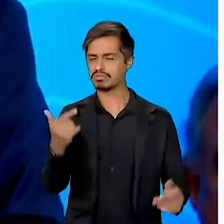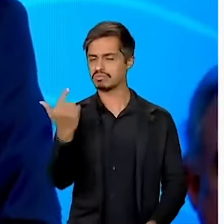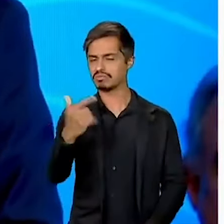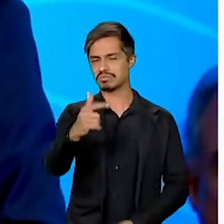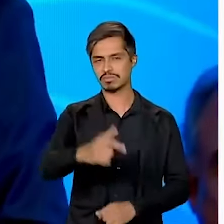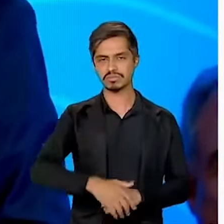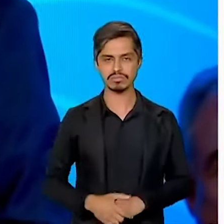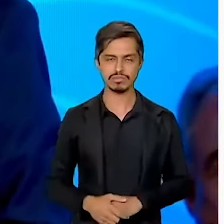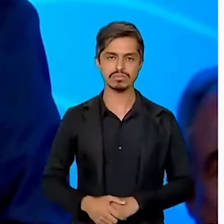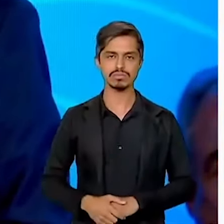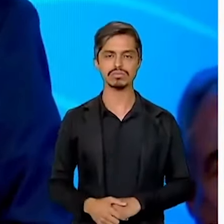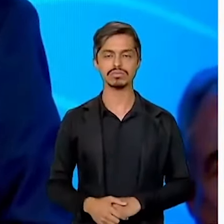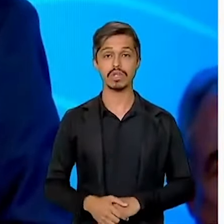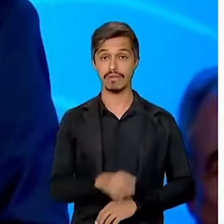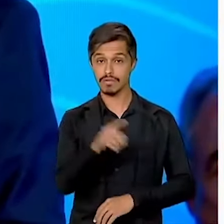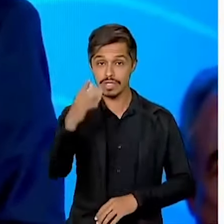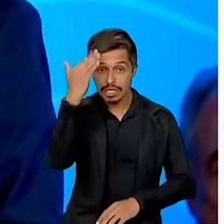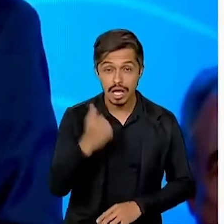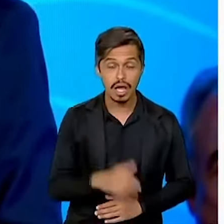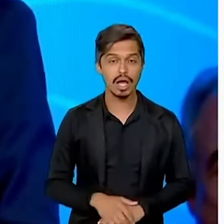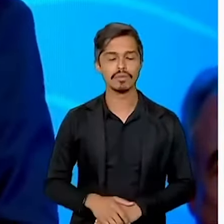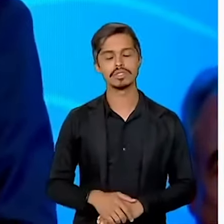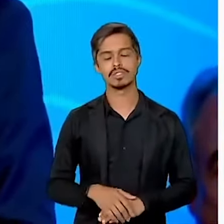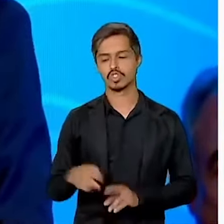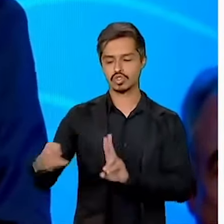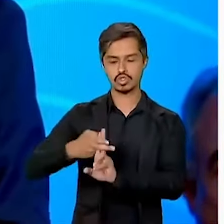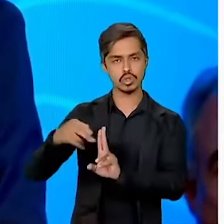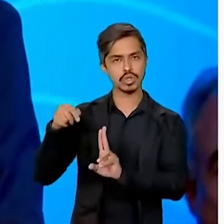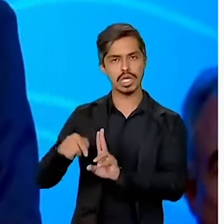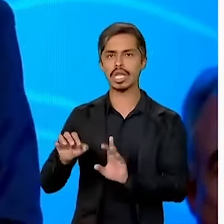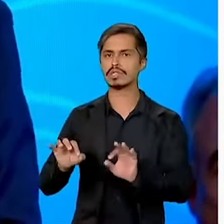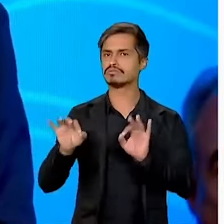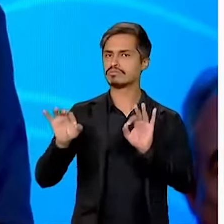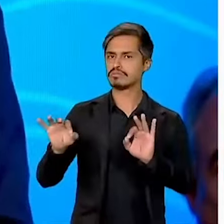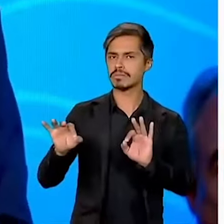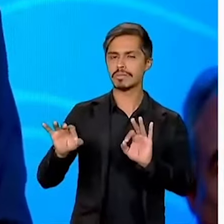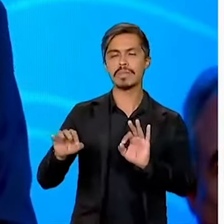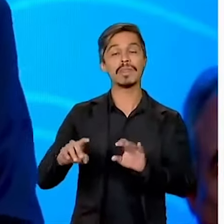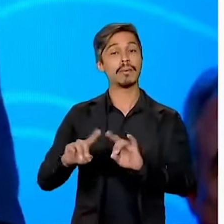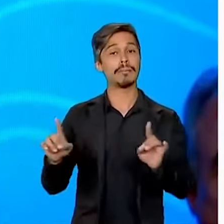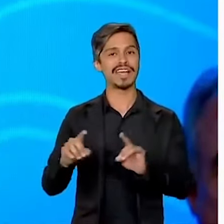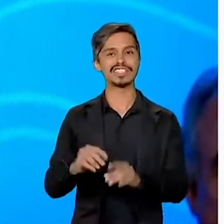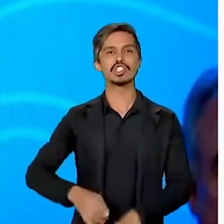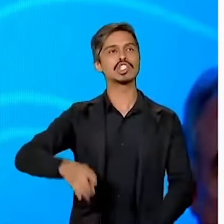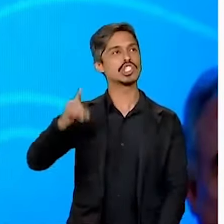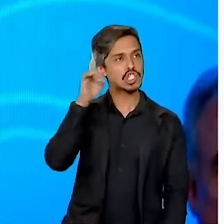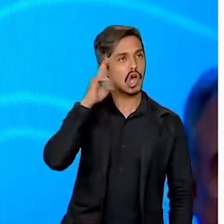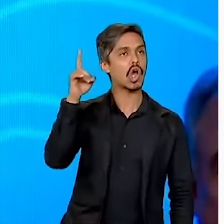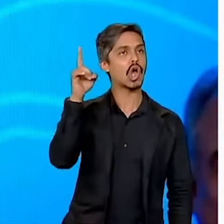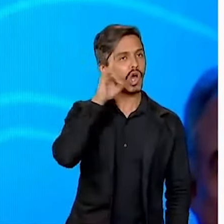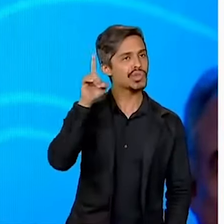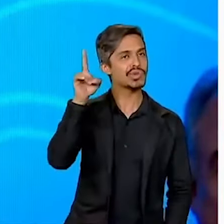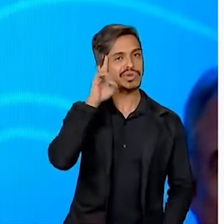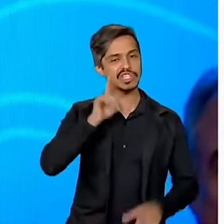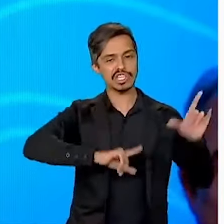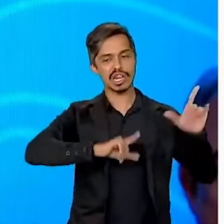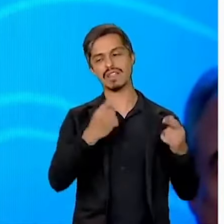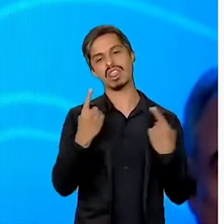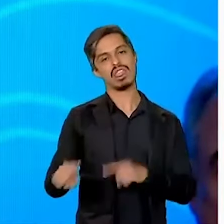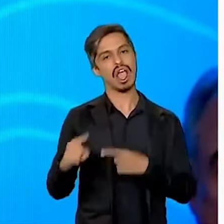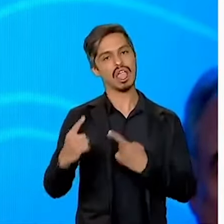E vocês sabem como é que esse SUS era atacado todo santo dia na imprensa,